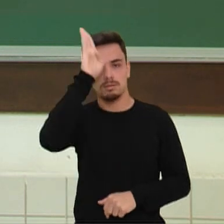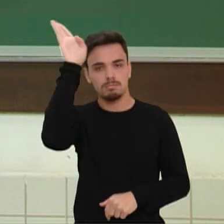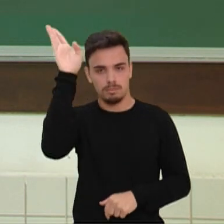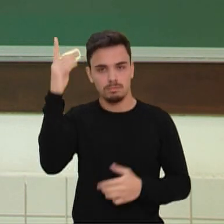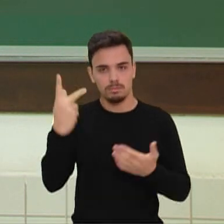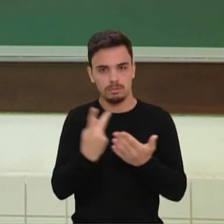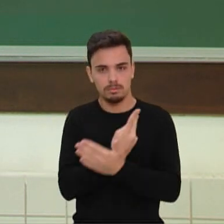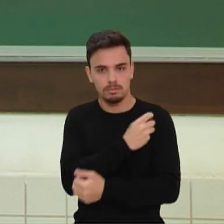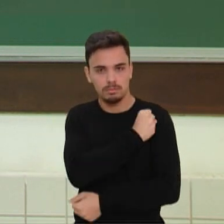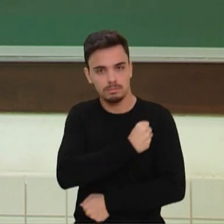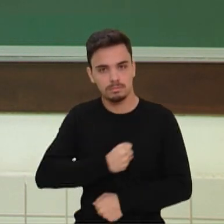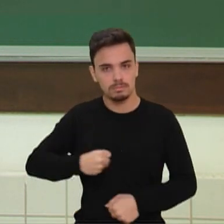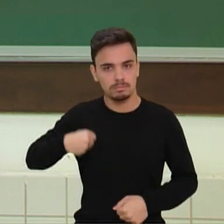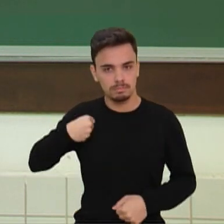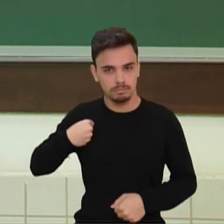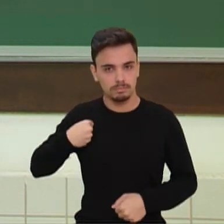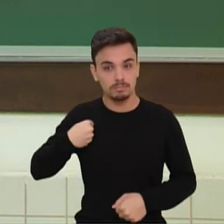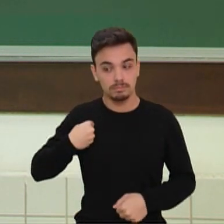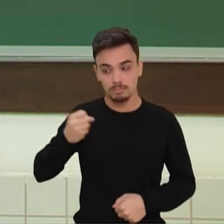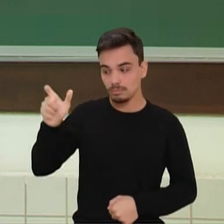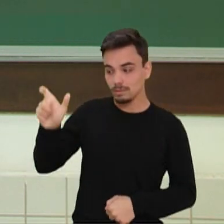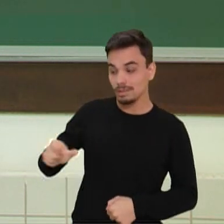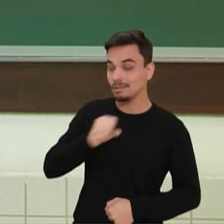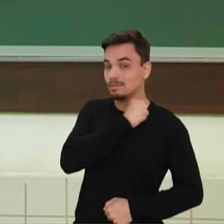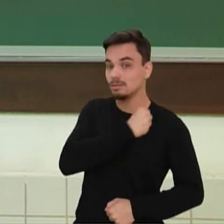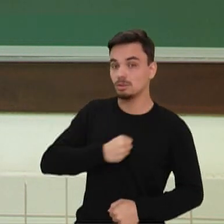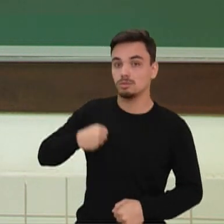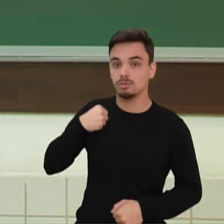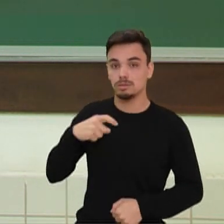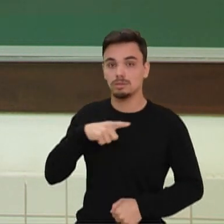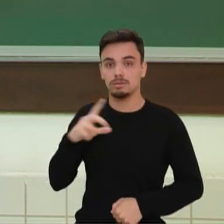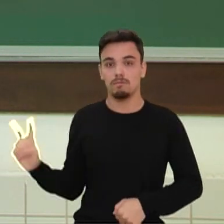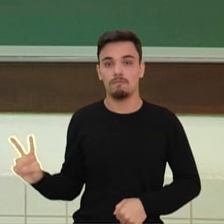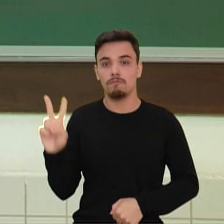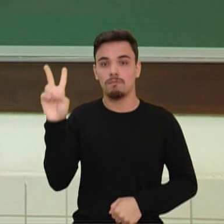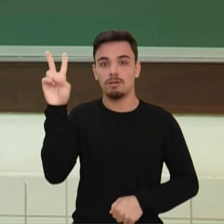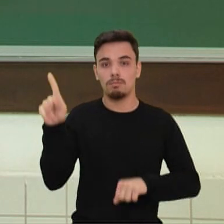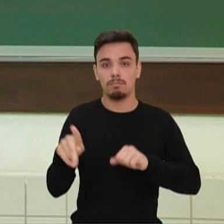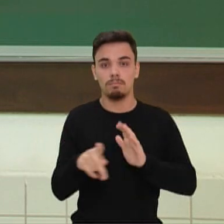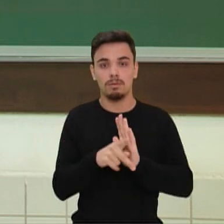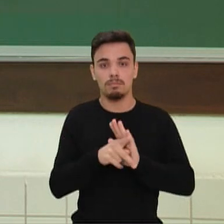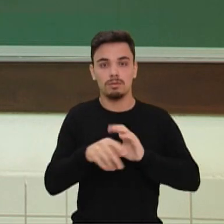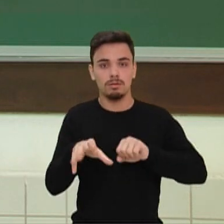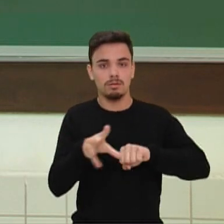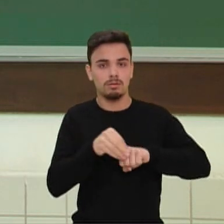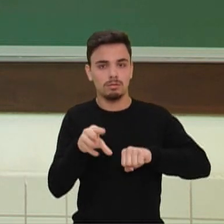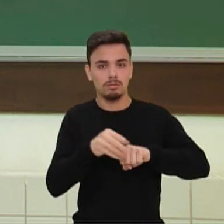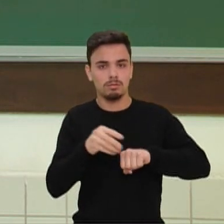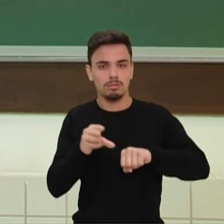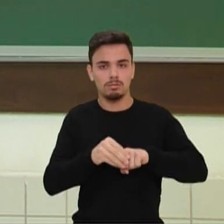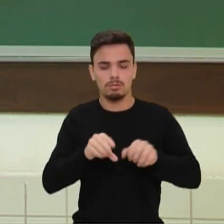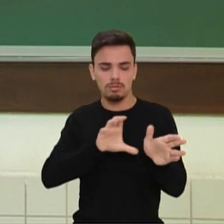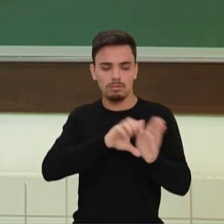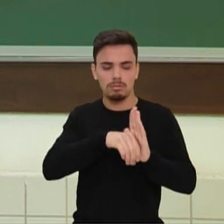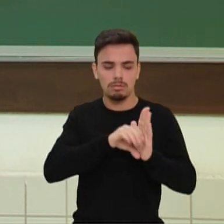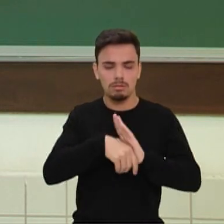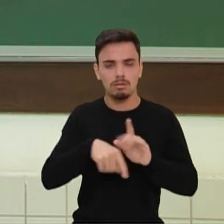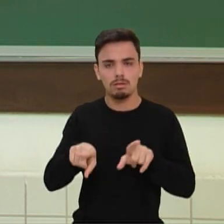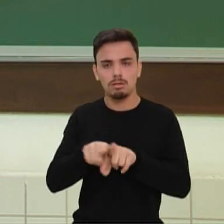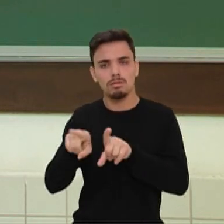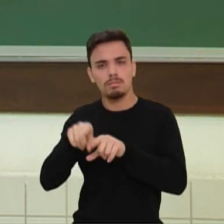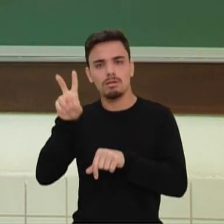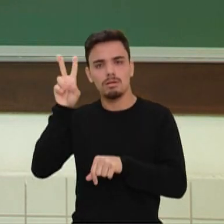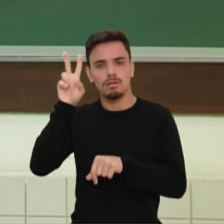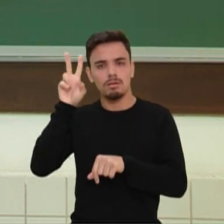erro de Sócrates. Ele valoriza tanto o conhecimento, a filosofia, os conceitos, a tentativa